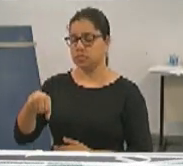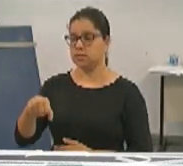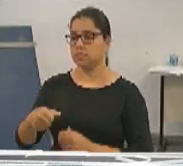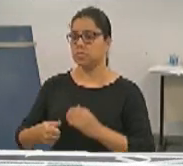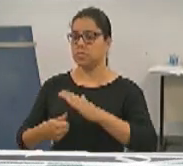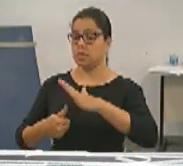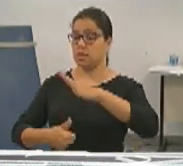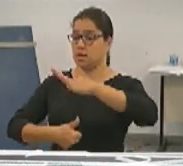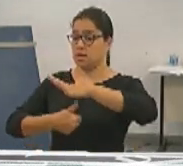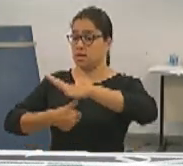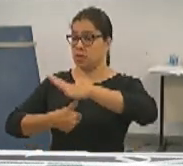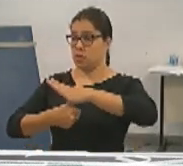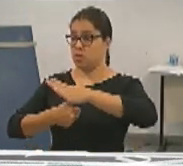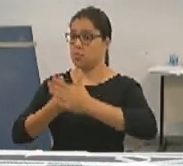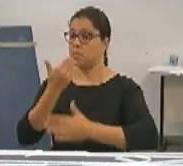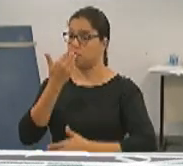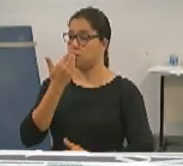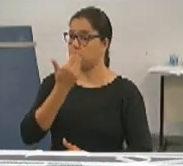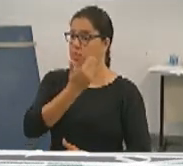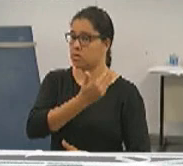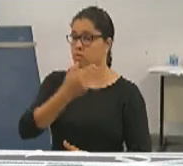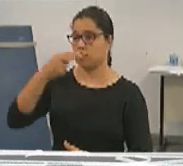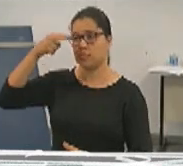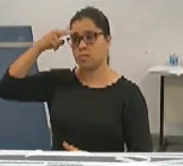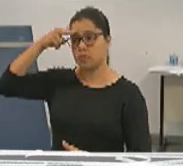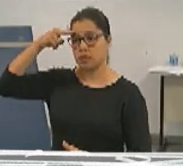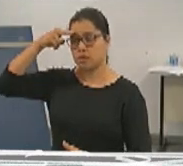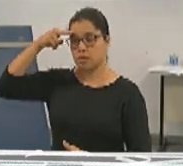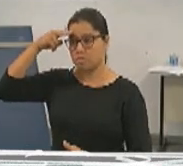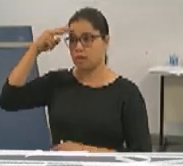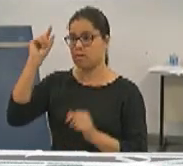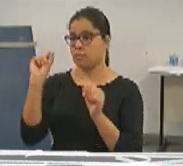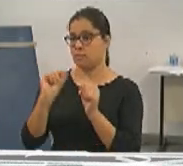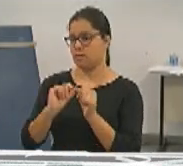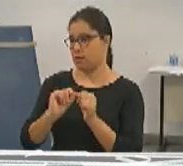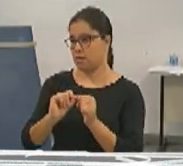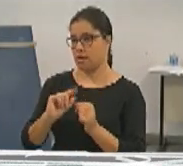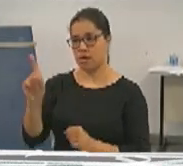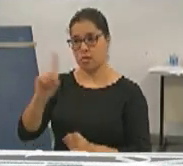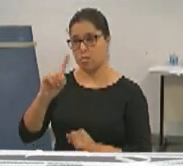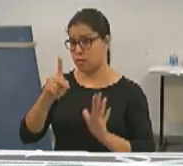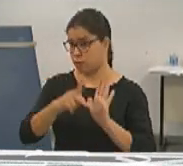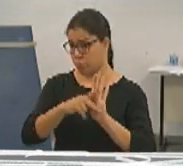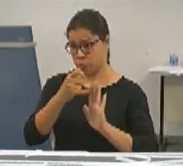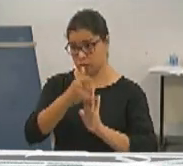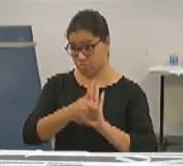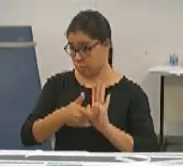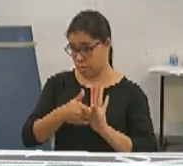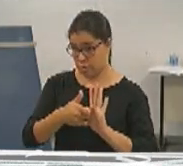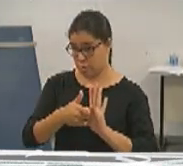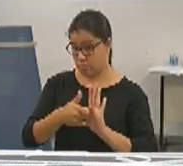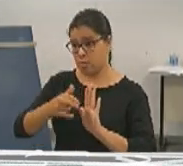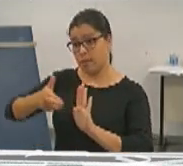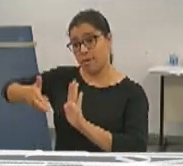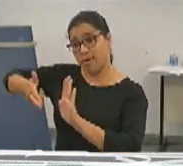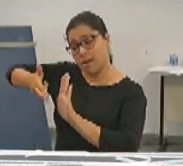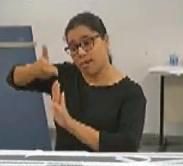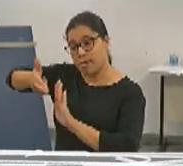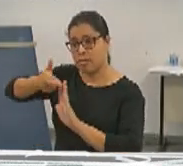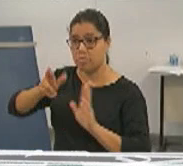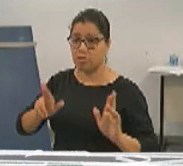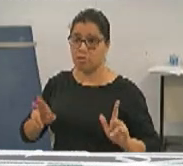a reitoria que pediu para o professor Nelson fazer essa resolução, que passou no CPEC, não foi um projeto, professor, foi uma resolução, e